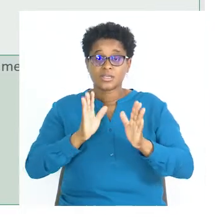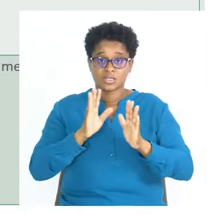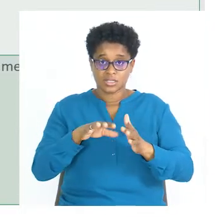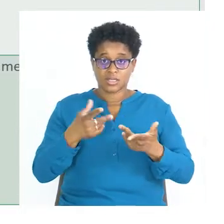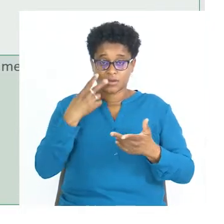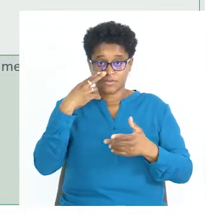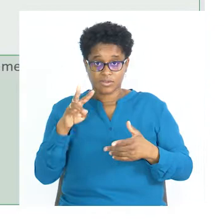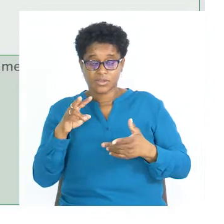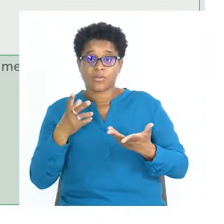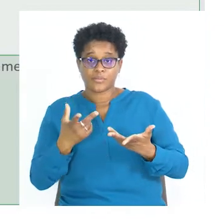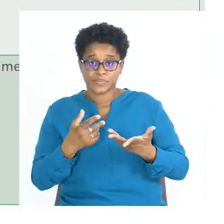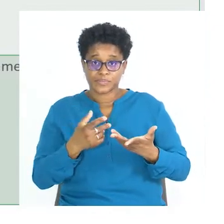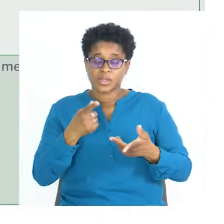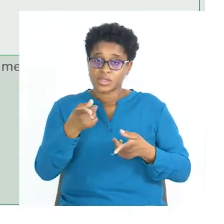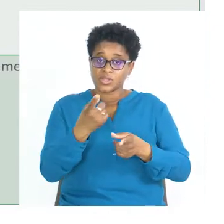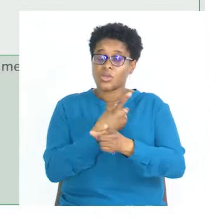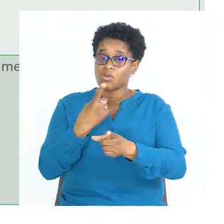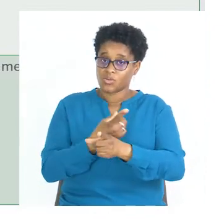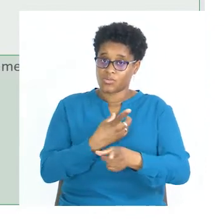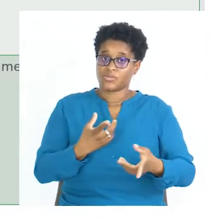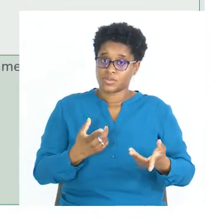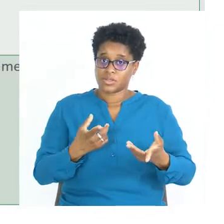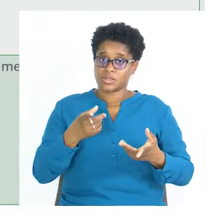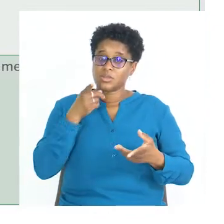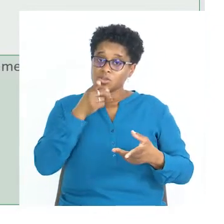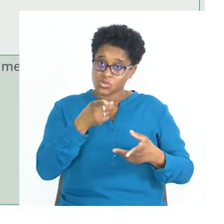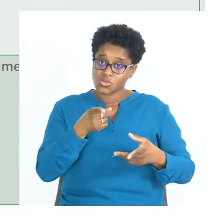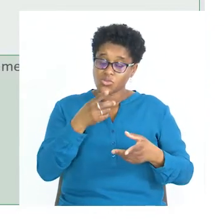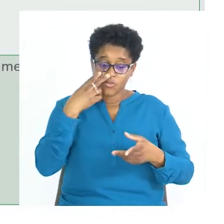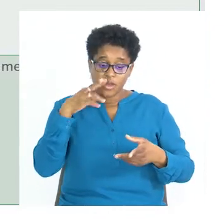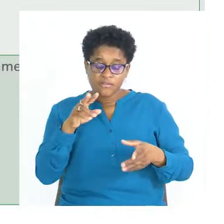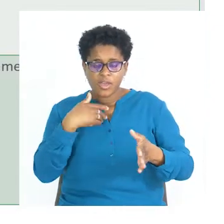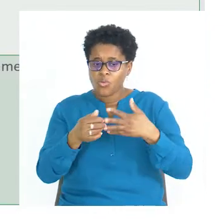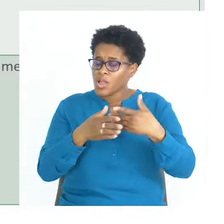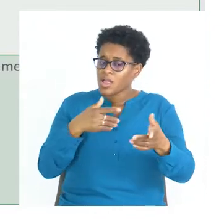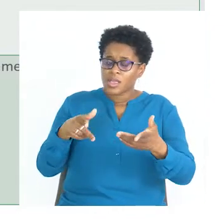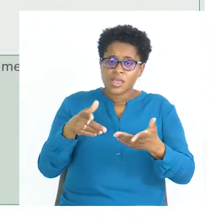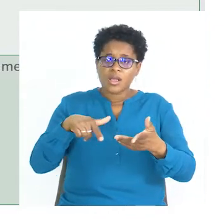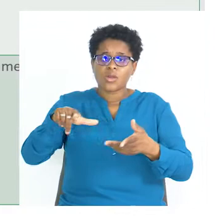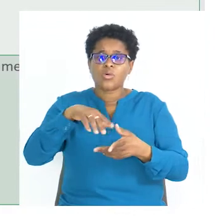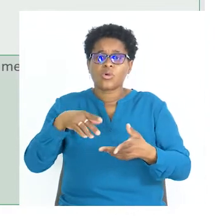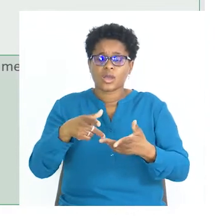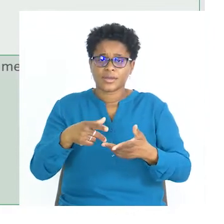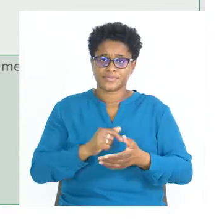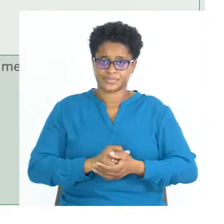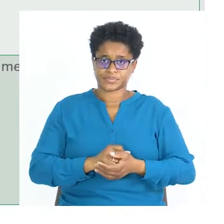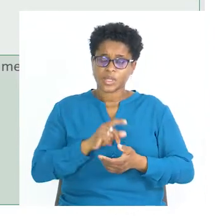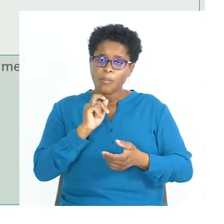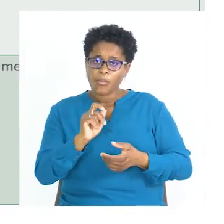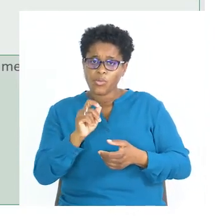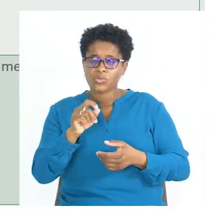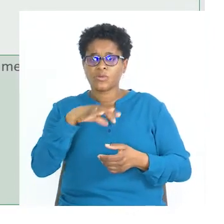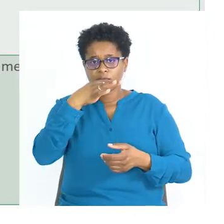visão universal, então isso é algo que vais encontrar em qualquer ponto. O uso da terceira